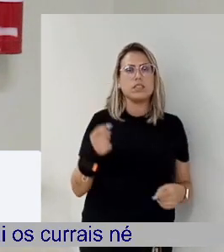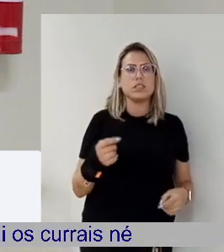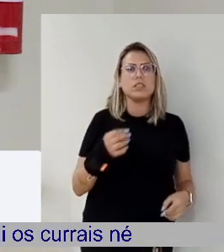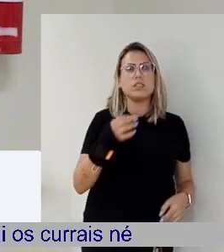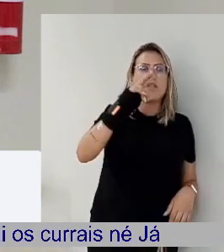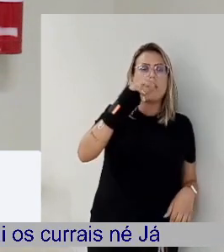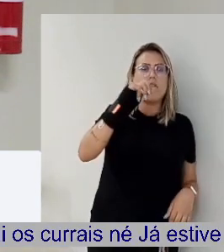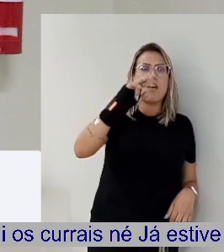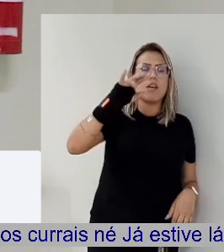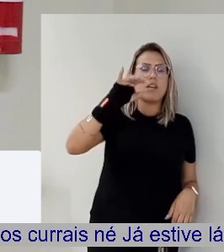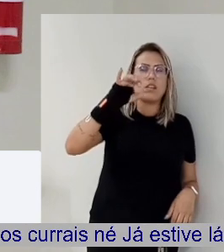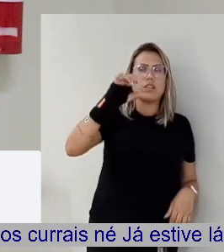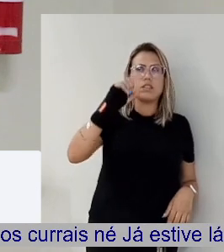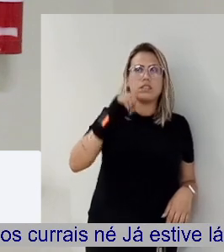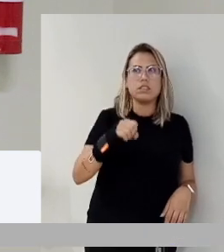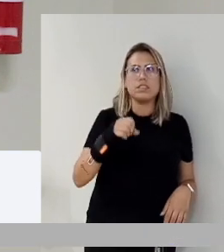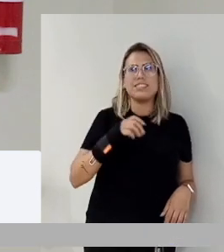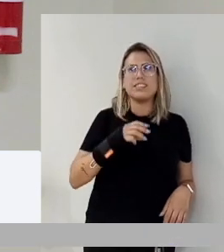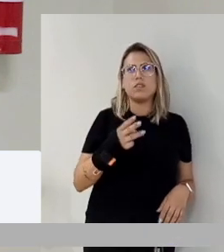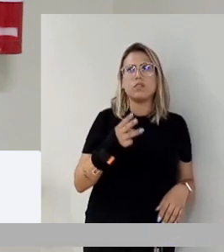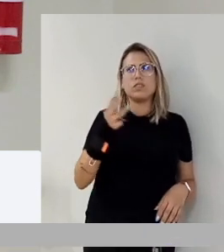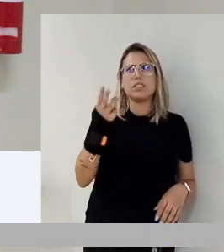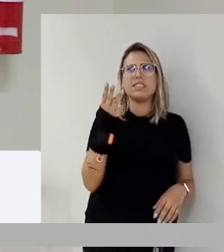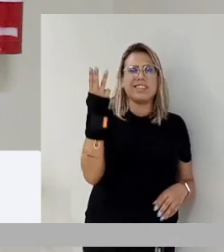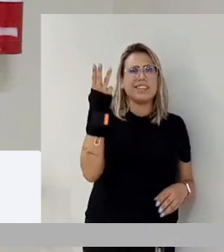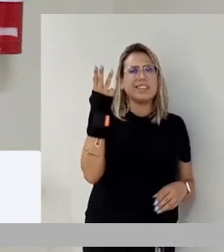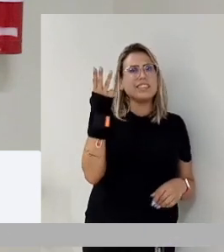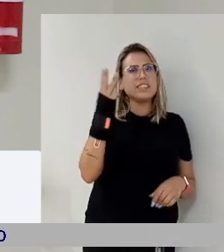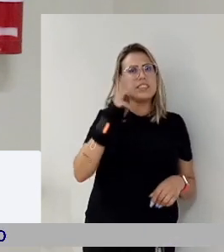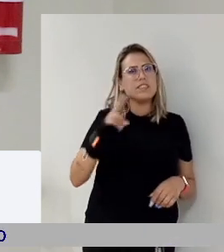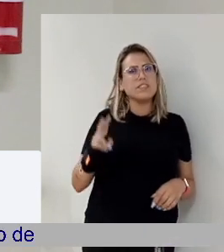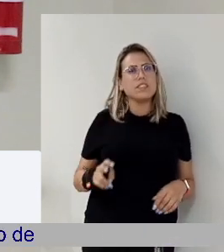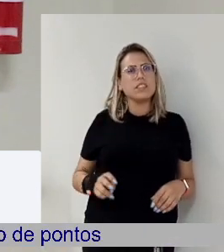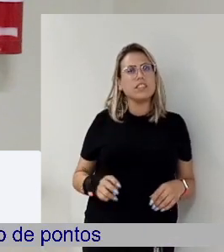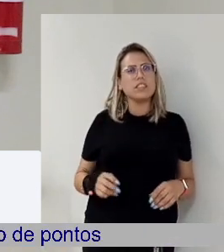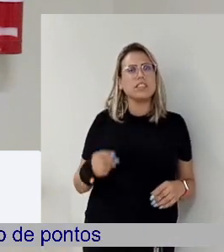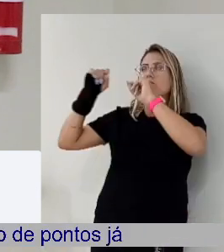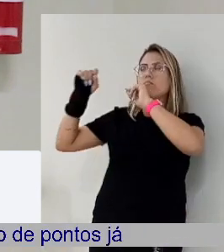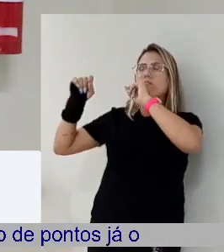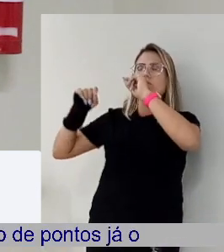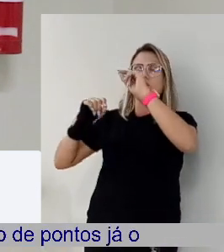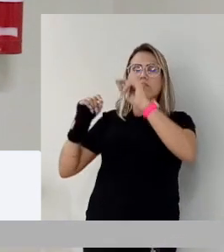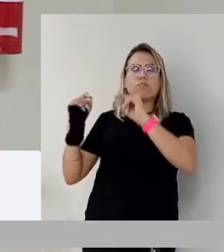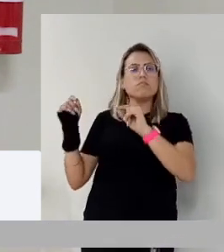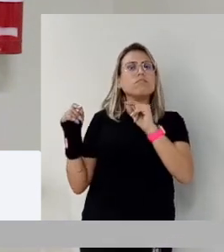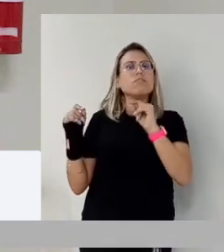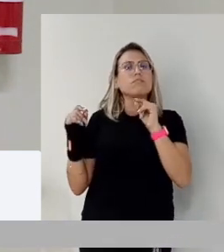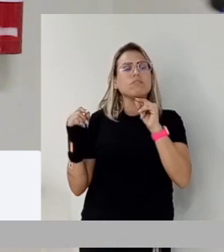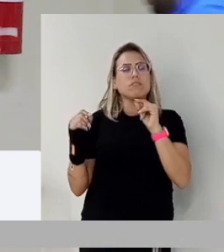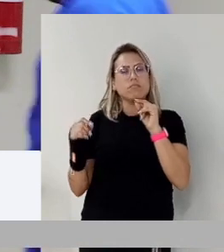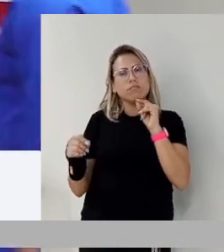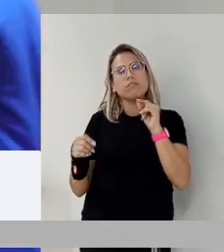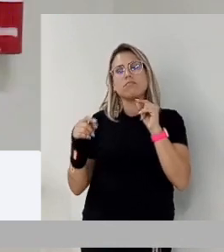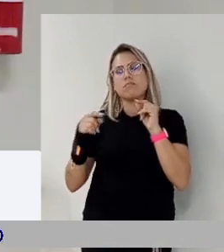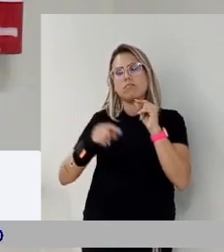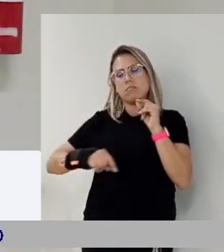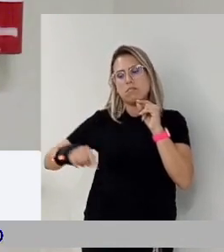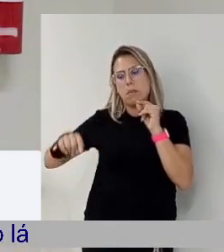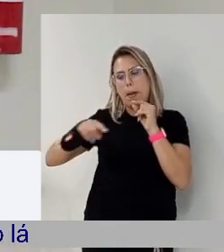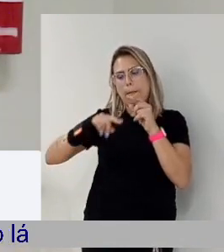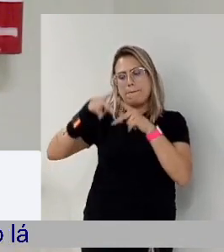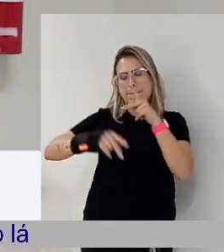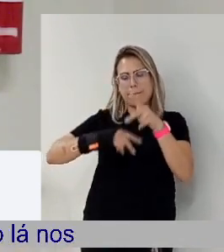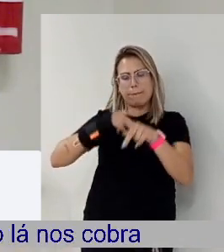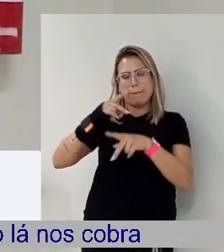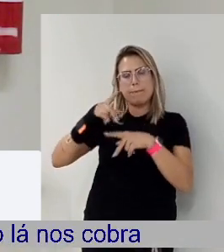Já estive lá por três vezes fazendo levantamento de pontos já o referenciamento e a população lá nos